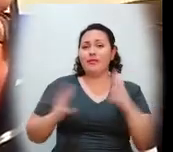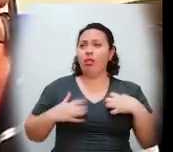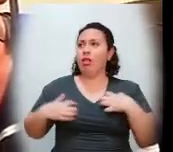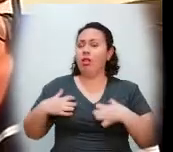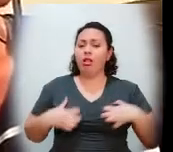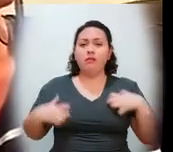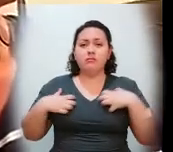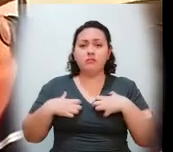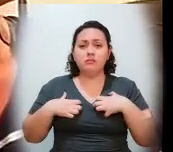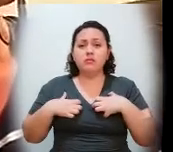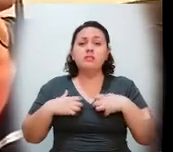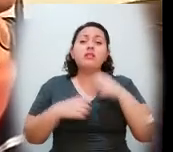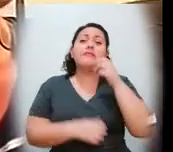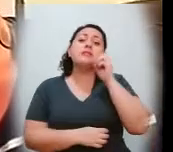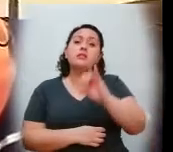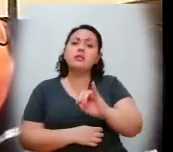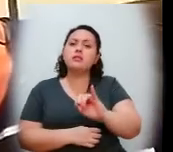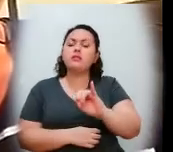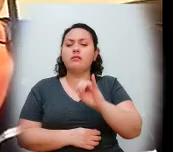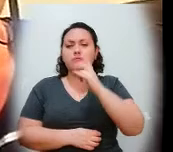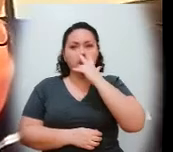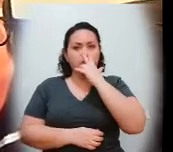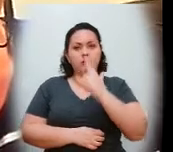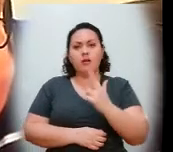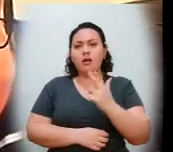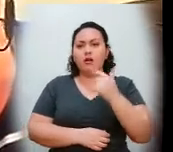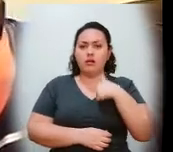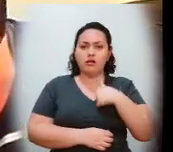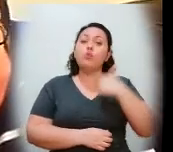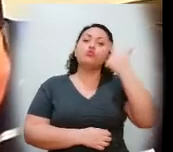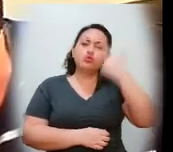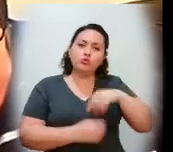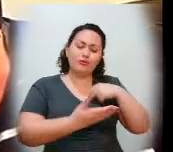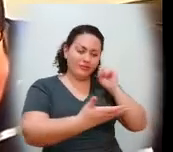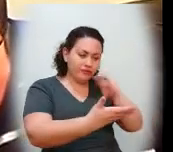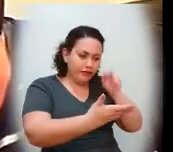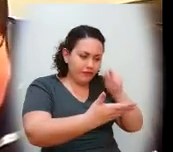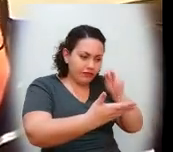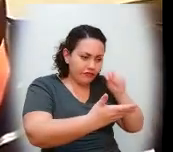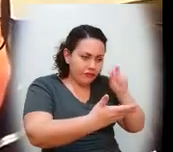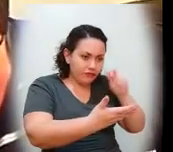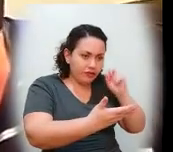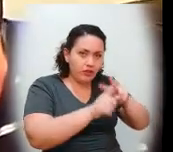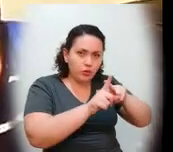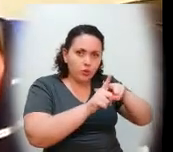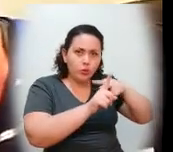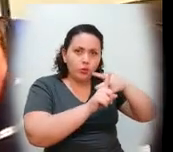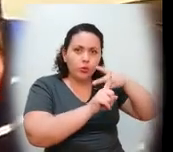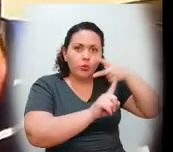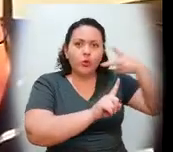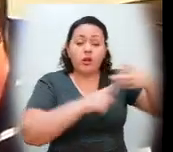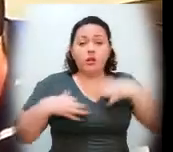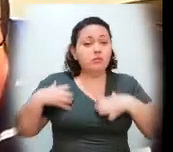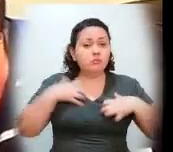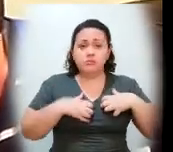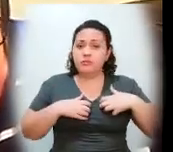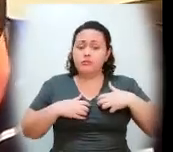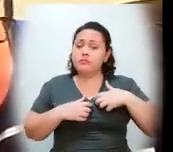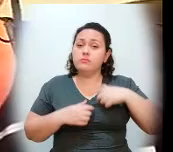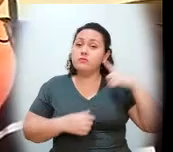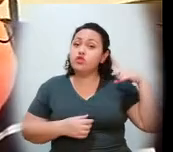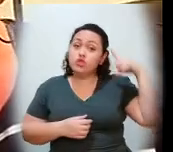momento. E aí, assim, se a gente também se coloca em situações que daqui a pouco nós vamos ficar mais ansiosos, dificulta mais ainda o